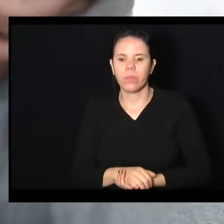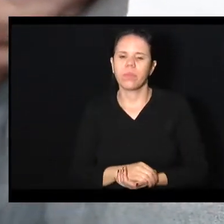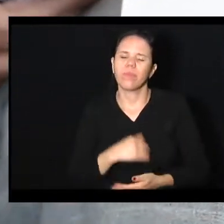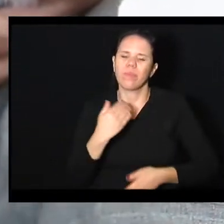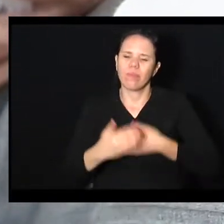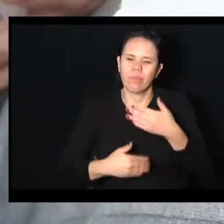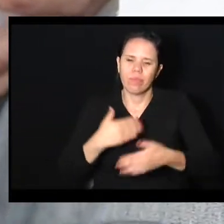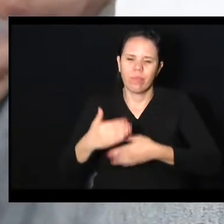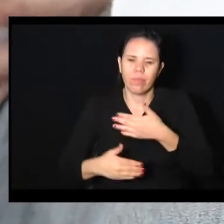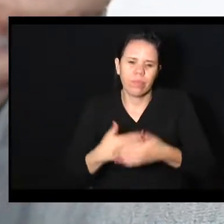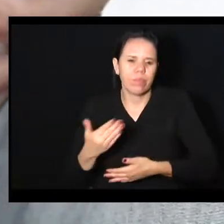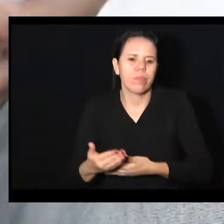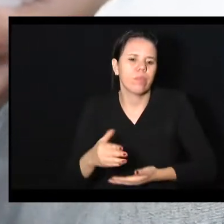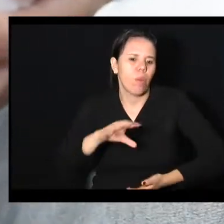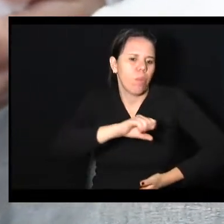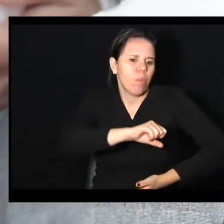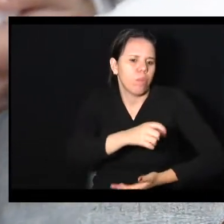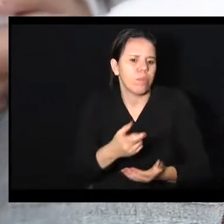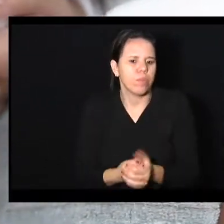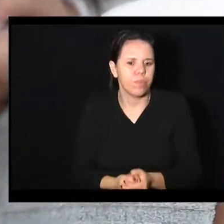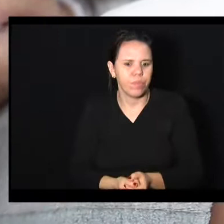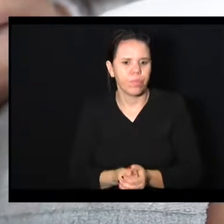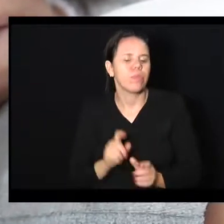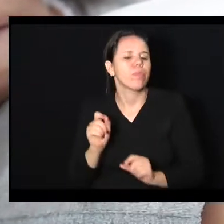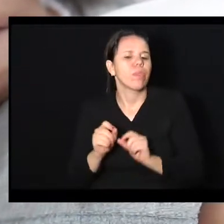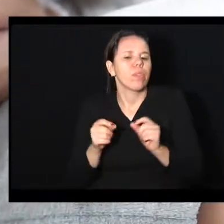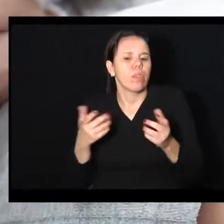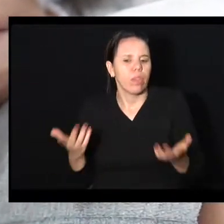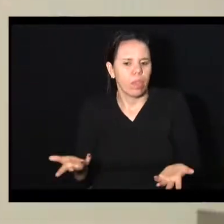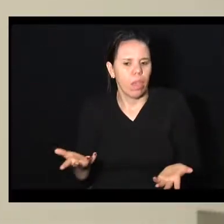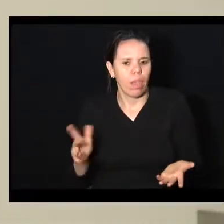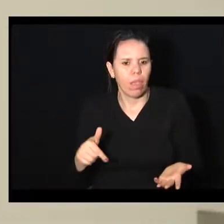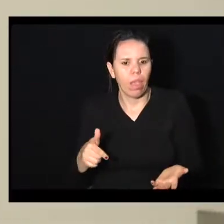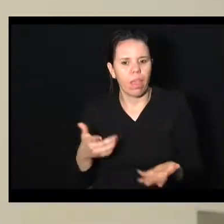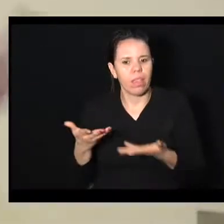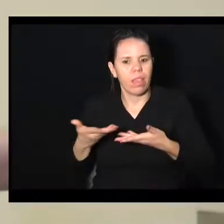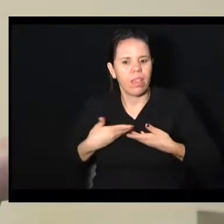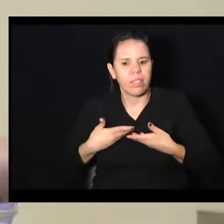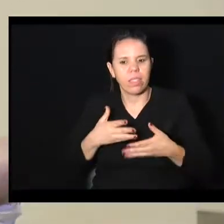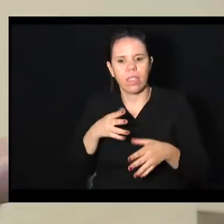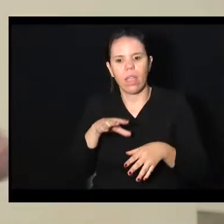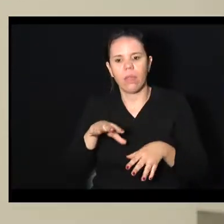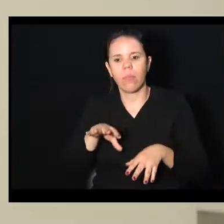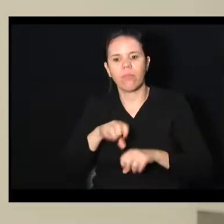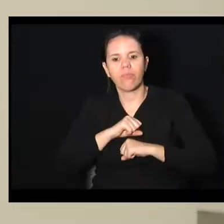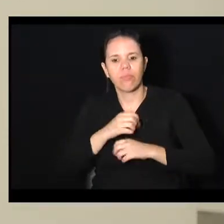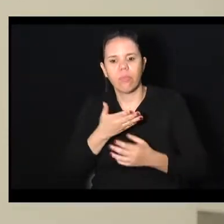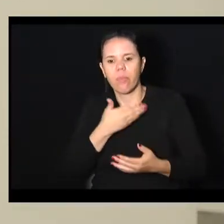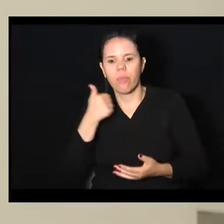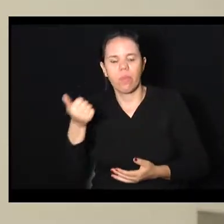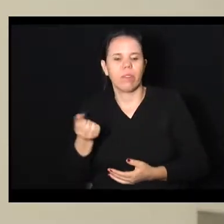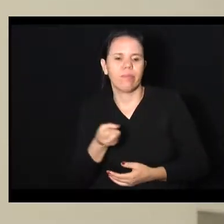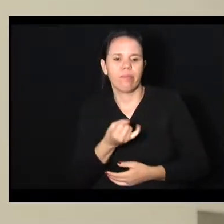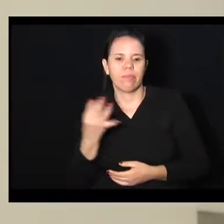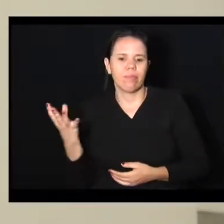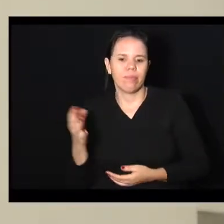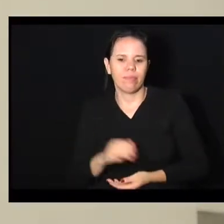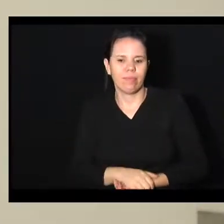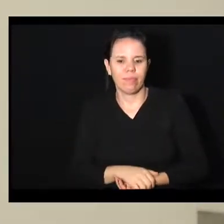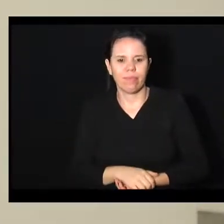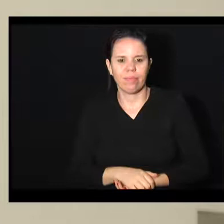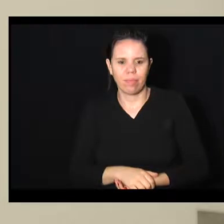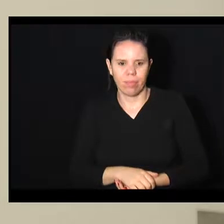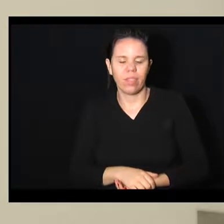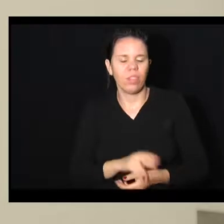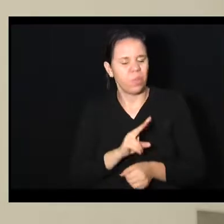do aleitamento materno, quem realmente se beneficia é o bebê. Os benefícios são inúmeros quando a gente fala de